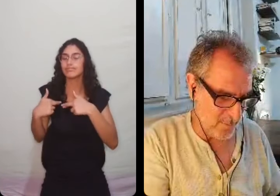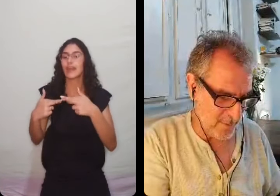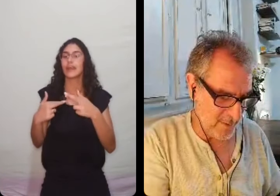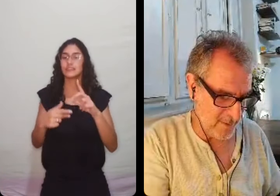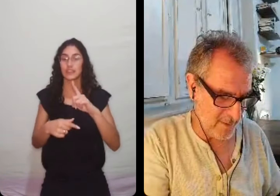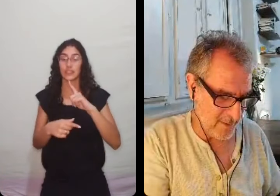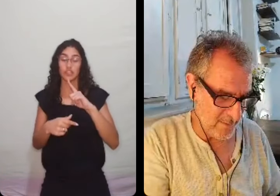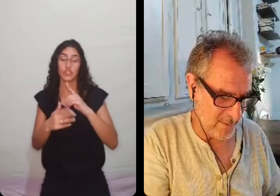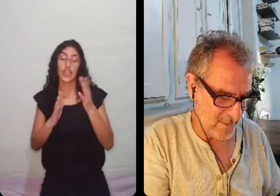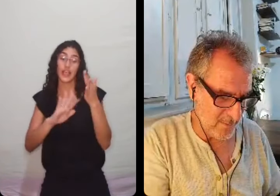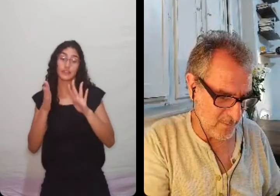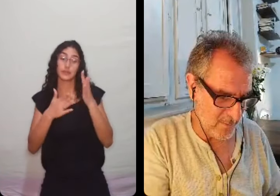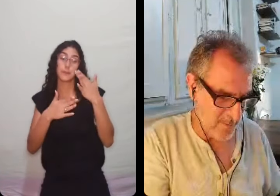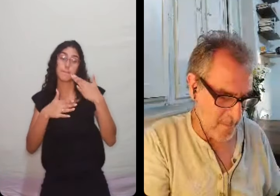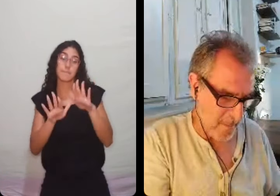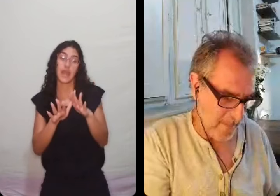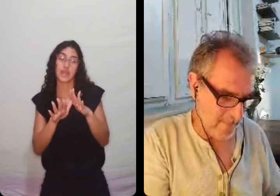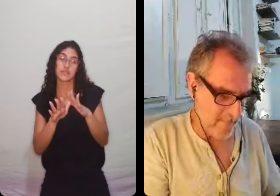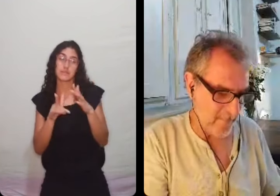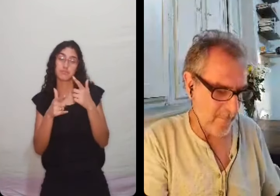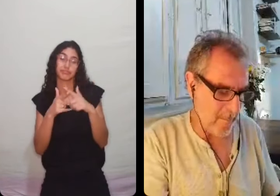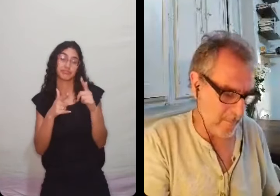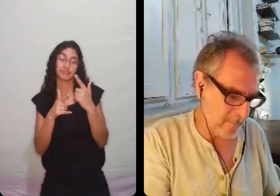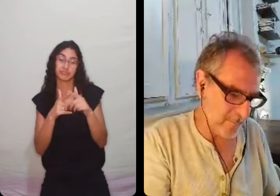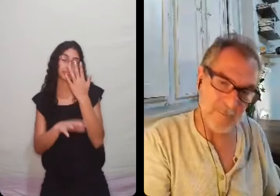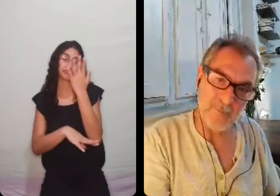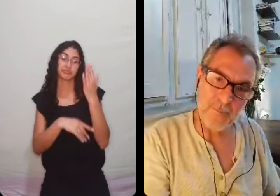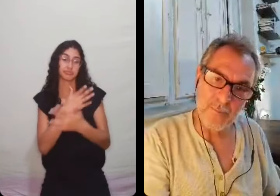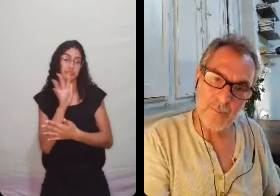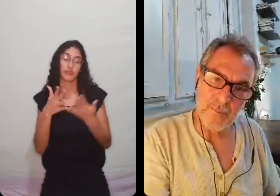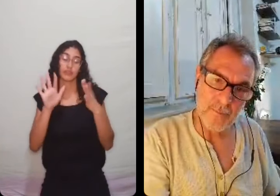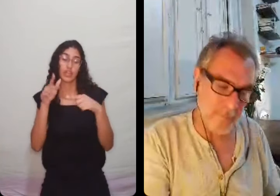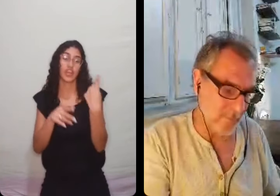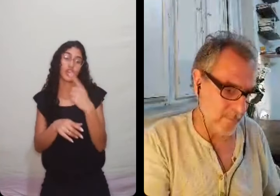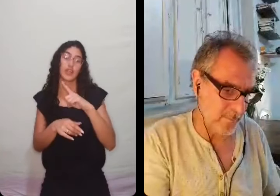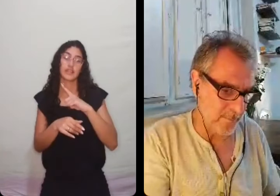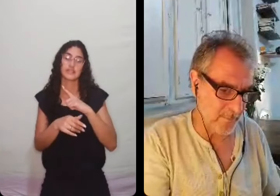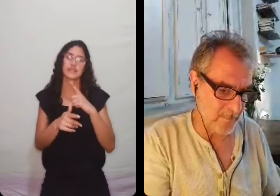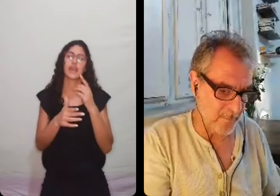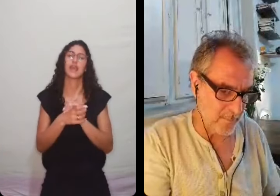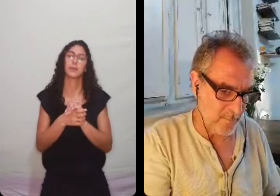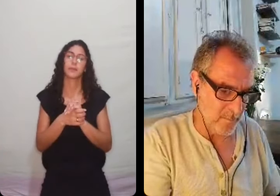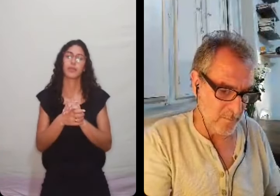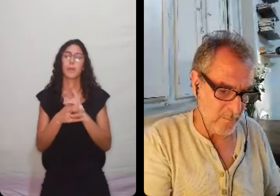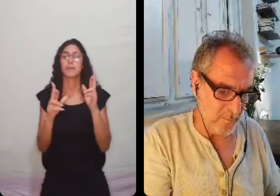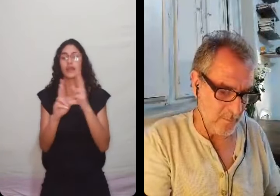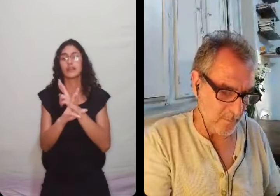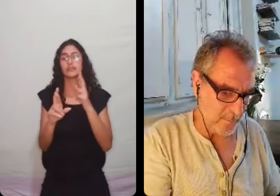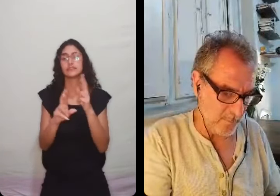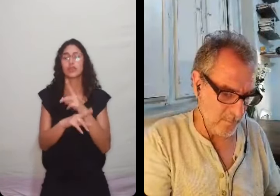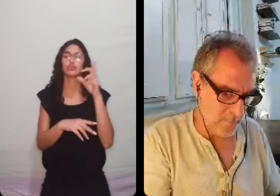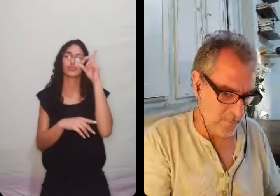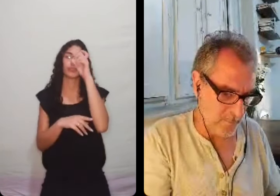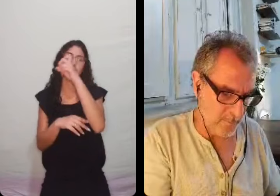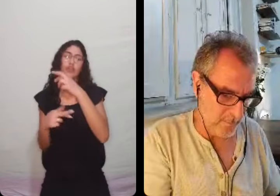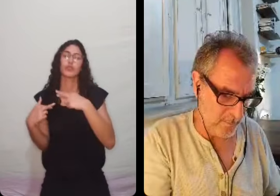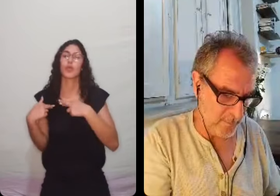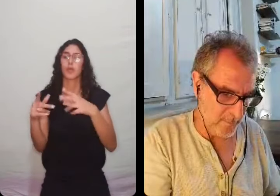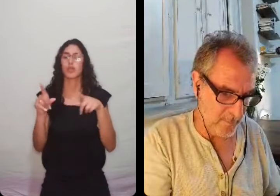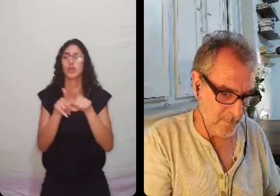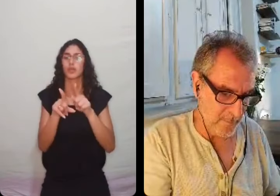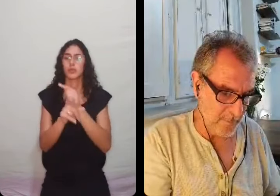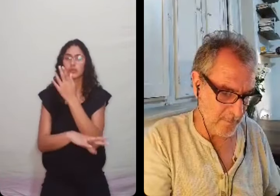ingênua com a natureza, né? Que muitas vezes a gente tem esse deslize, né, de ter uma relação ingênua e romântica com a natureza e que acha que ela